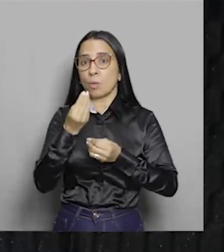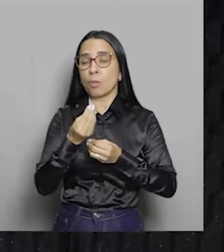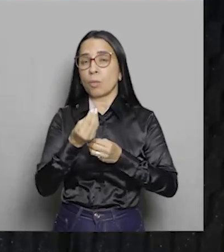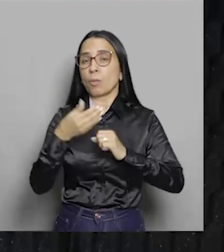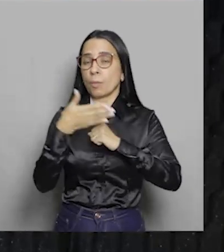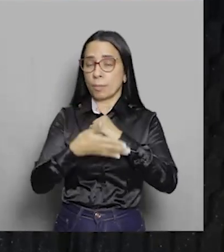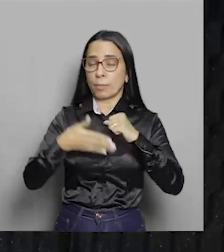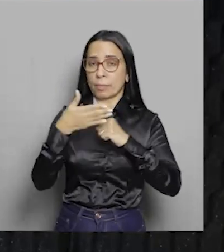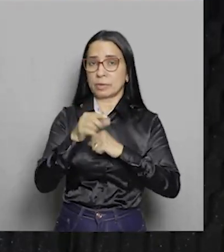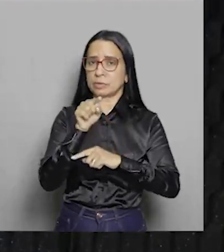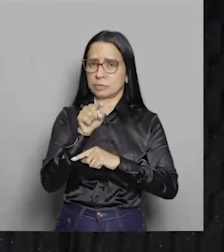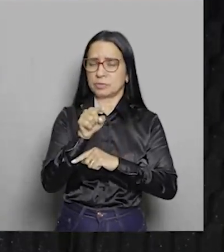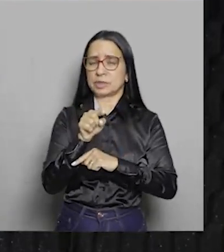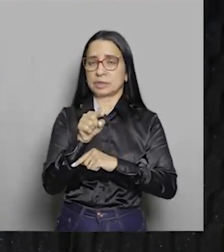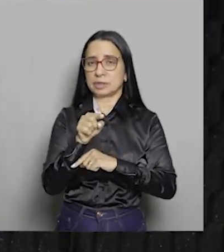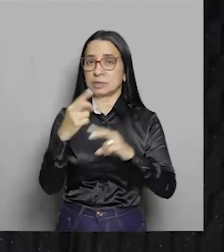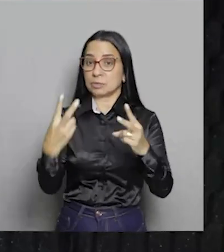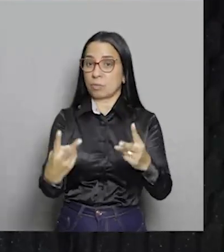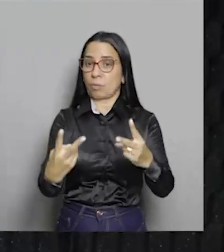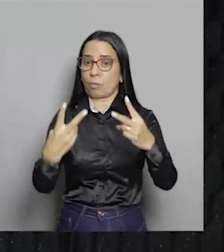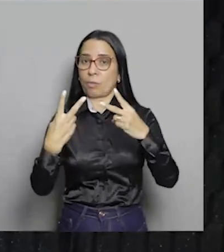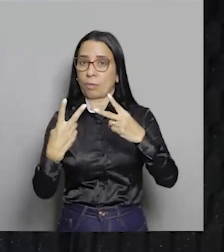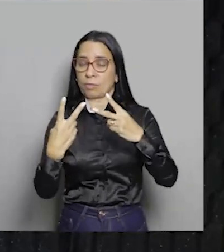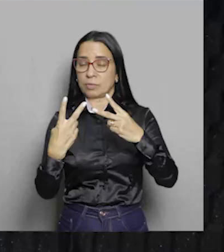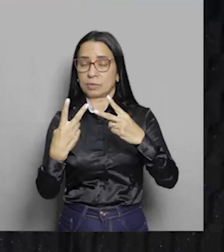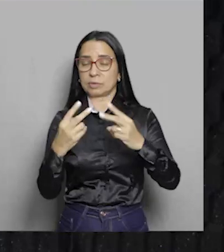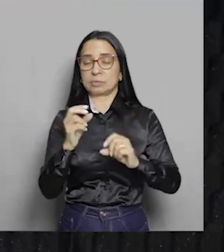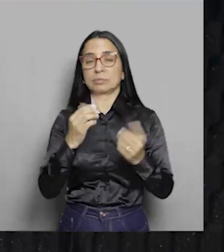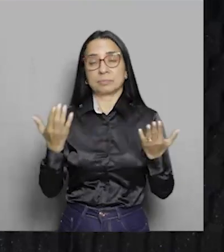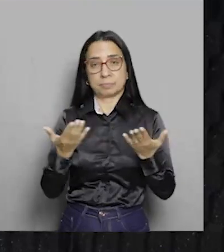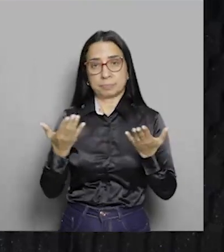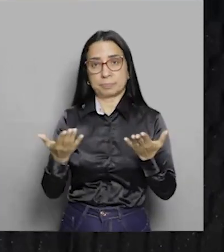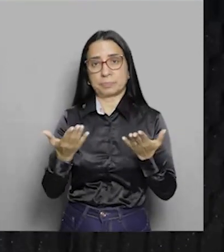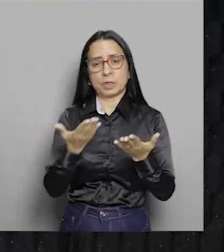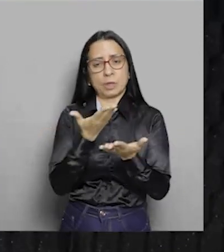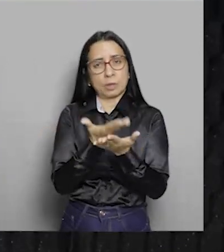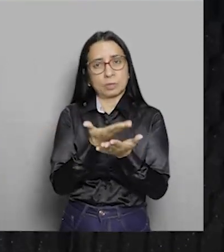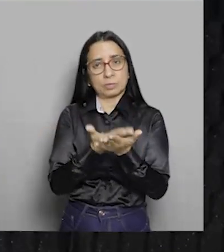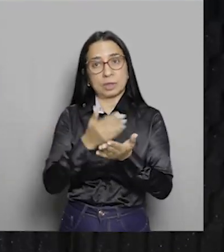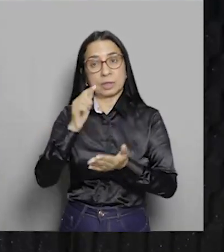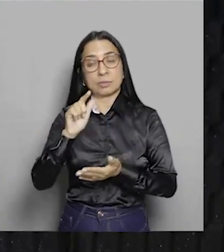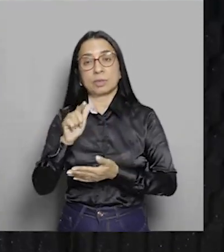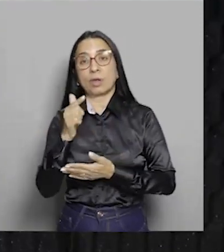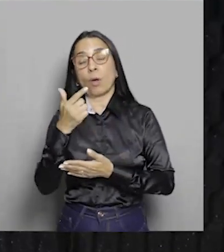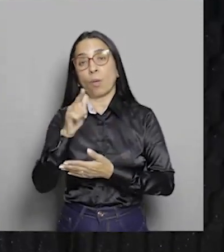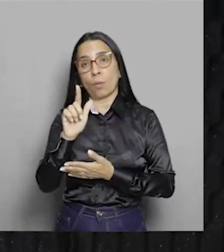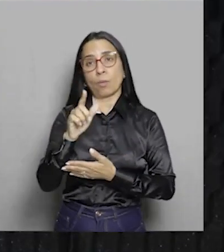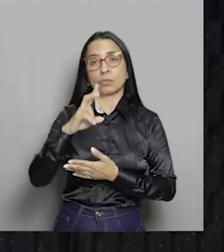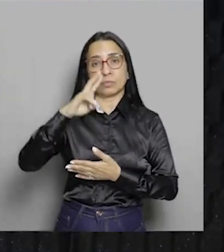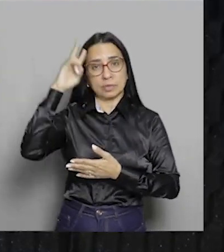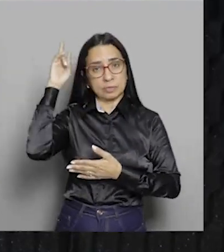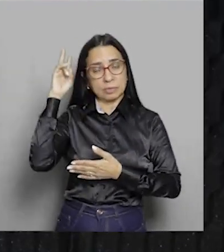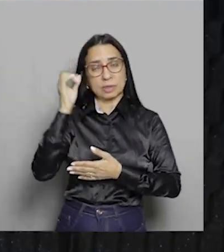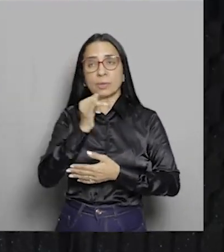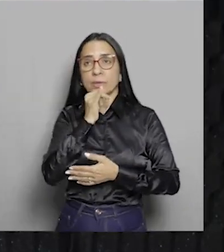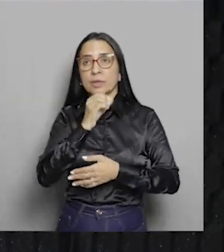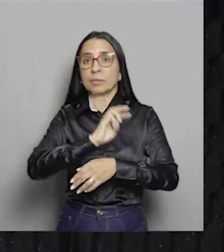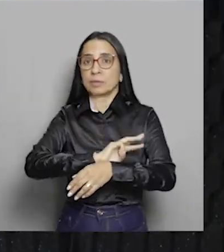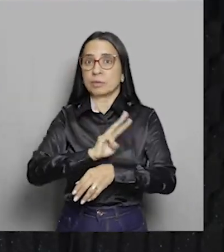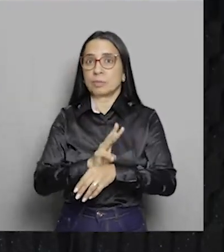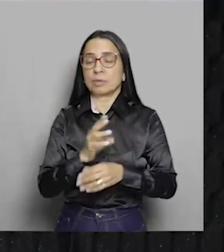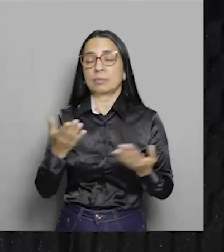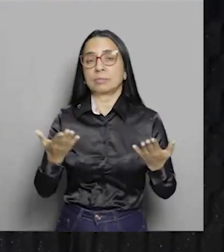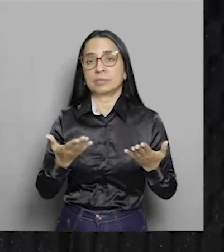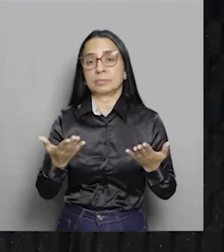nos ouvindo, nos olhando, né, nesse momento, estudarem para outros vestibulares, como por exemplo o vestibular da UEMA. Nós